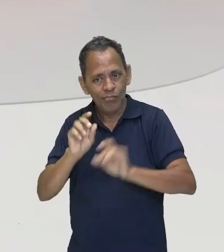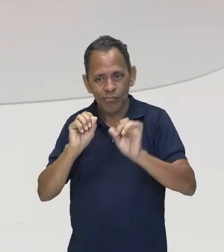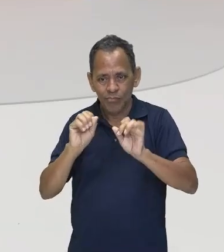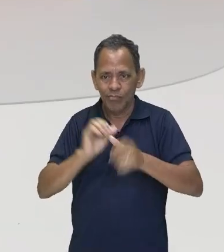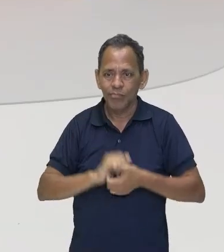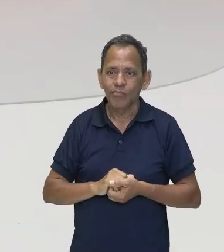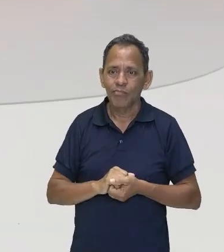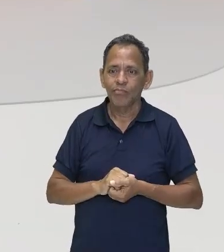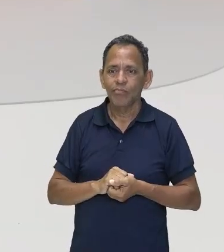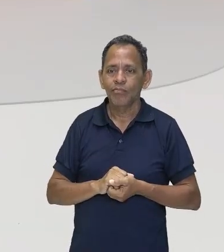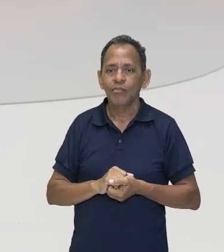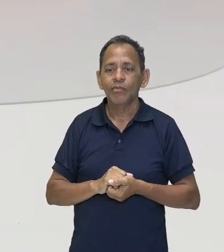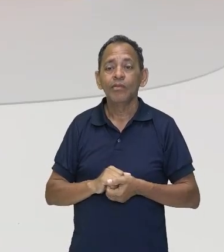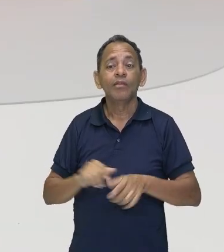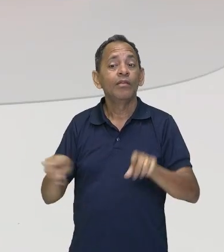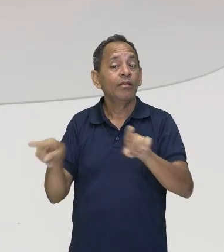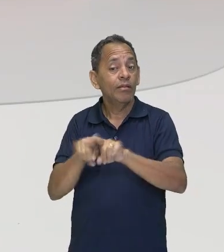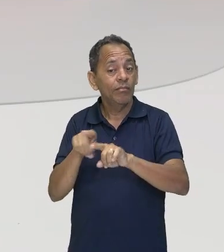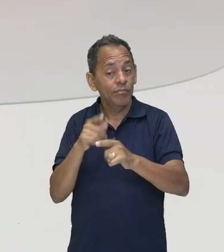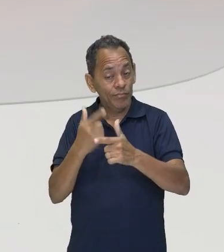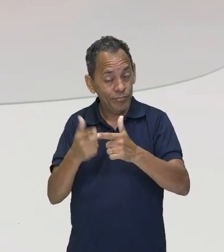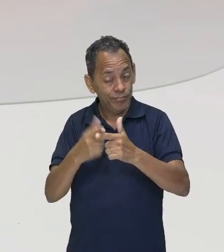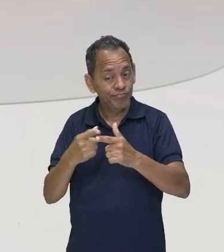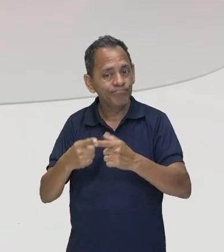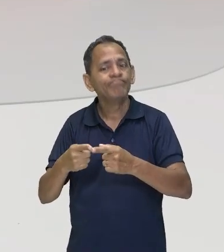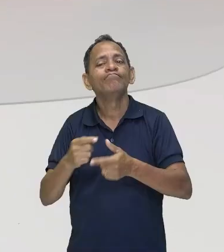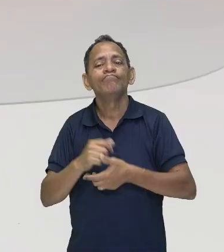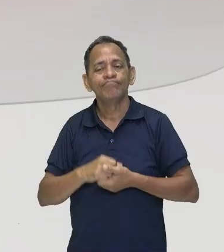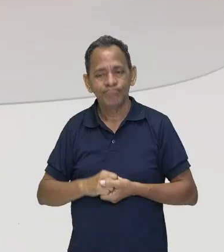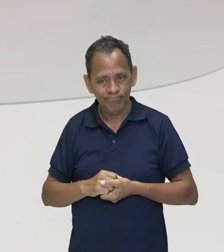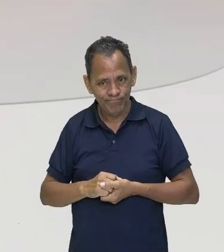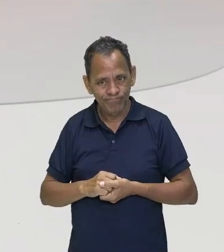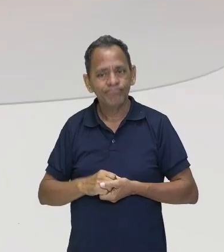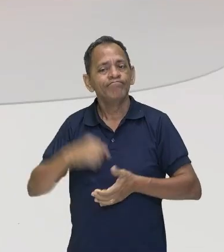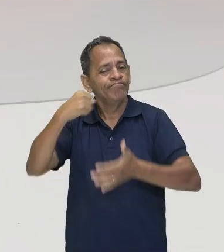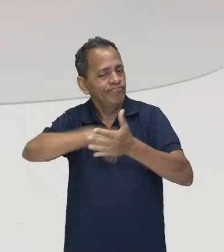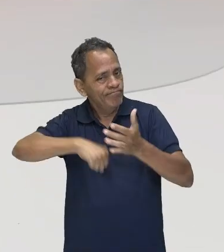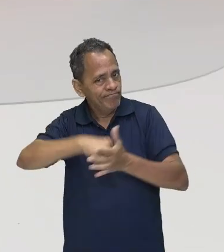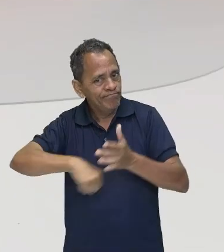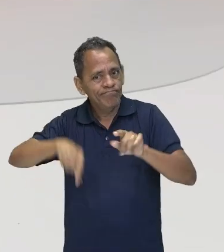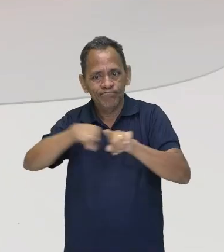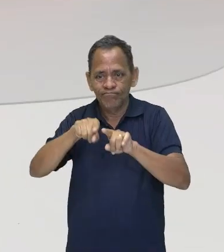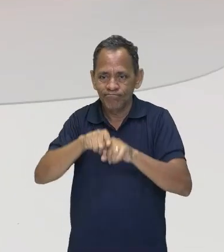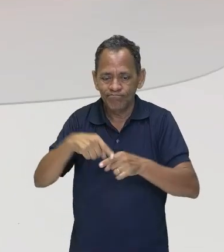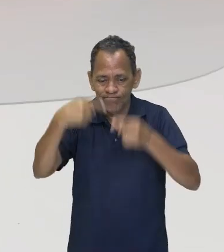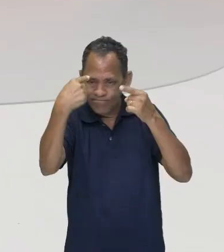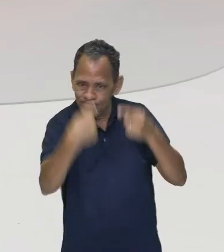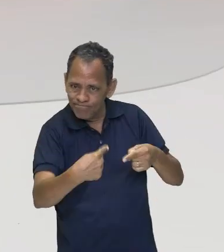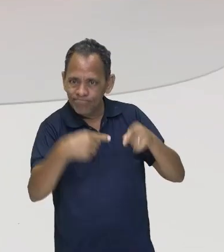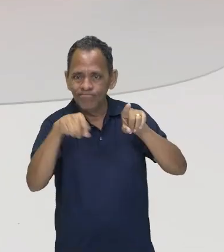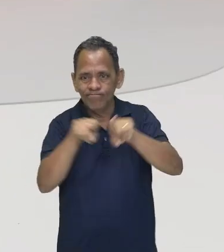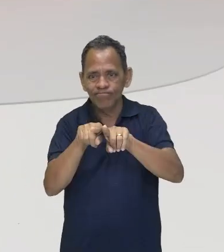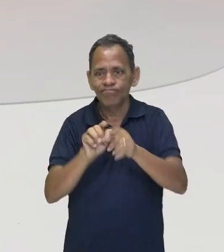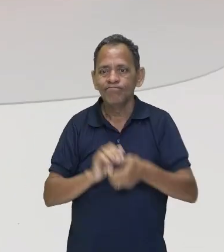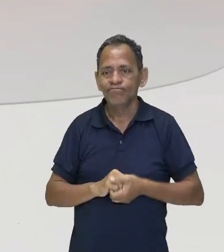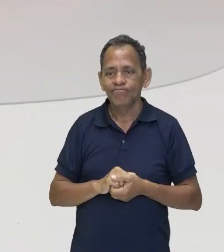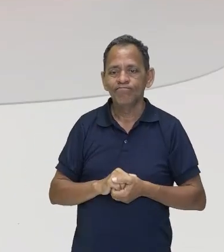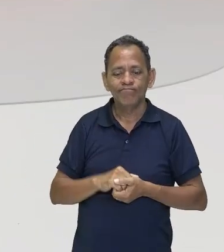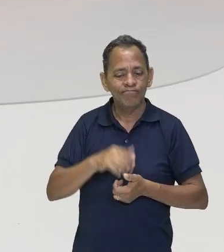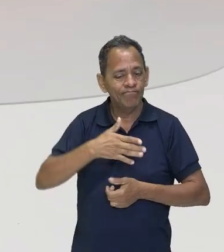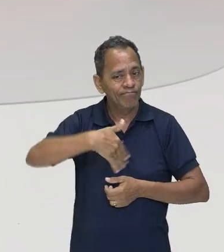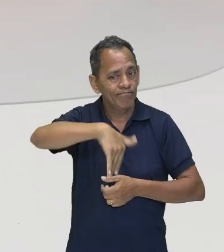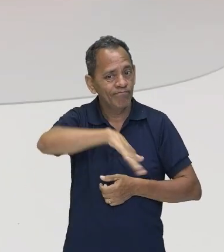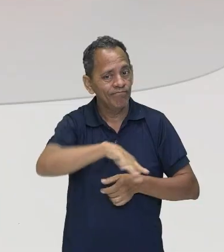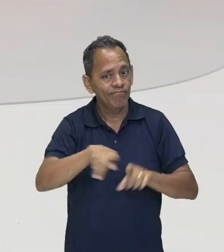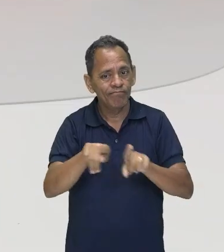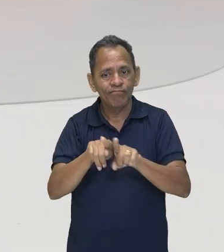as questões dos problemas, né, enfrentados por esses povos atualmente, quanto à questão do espaço, entre